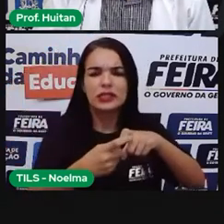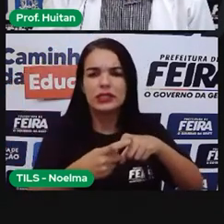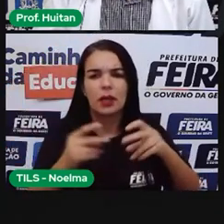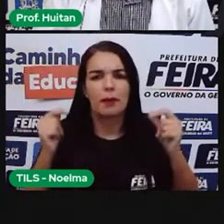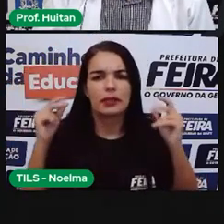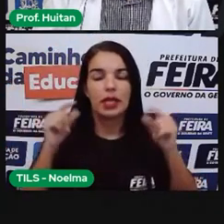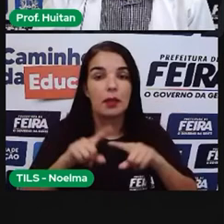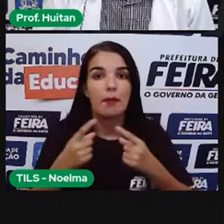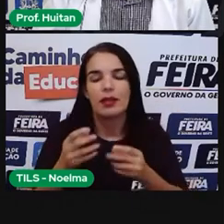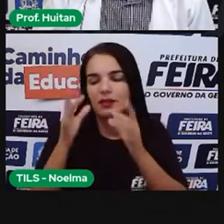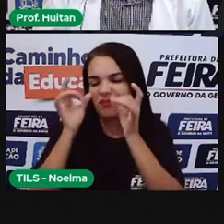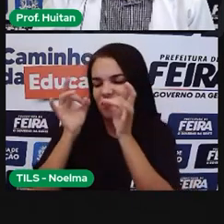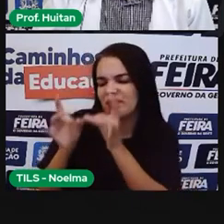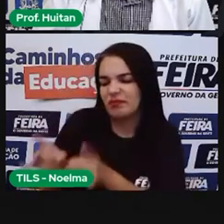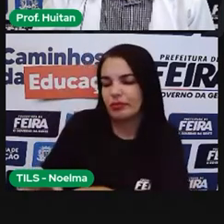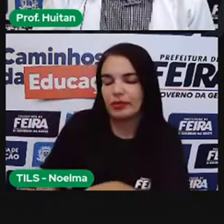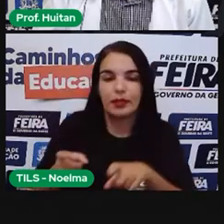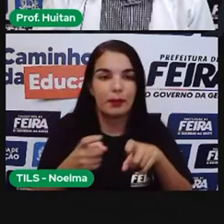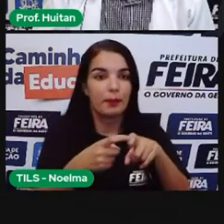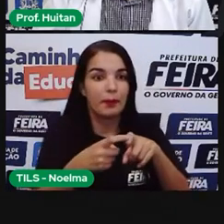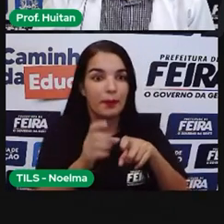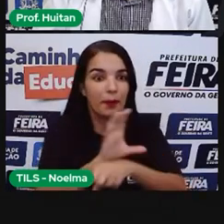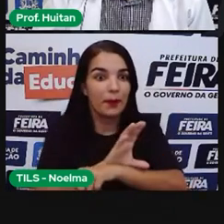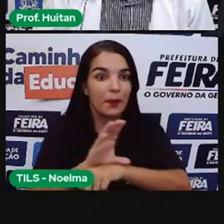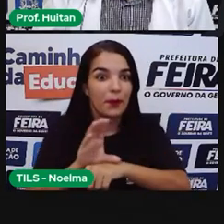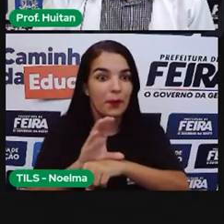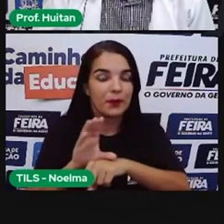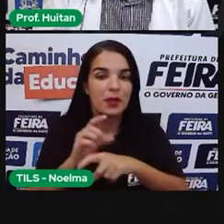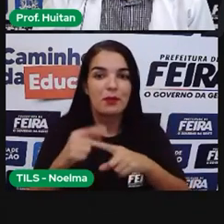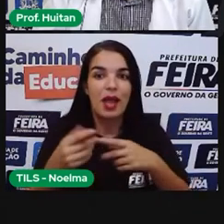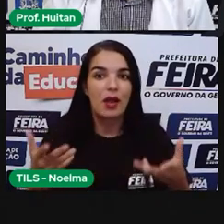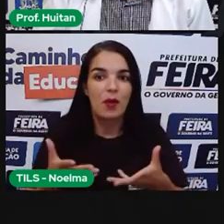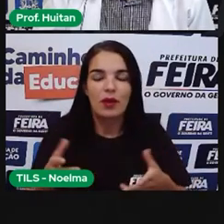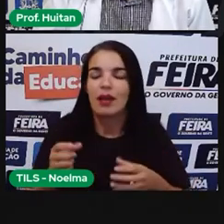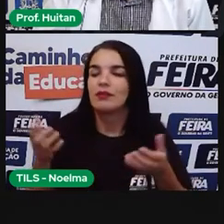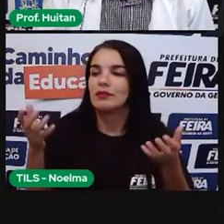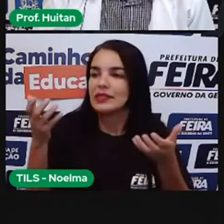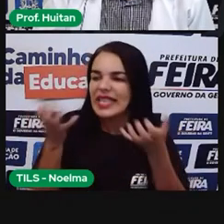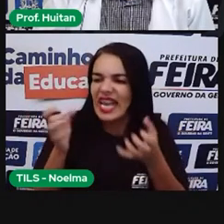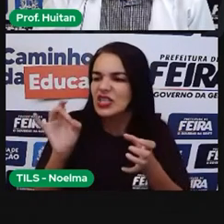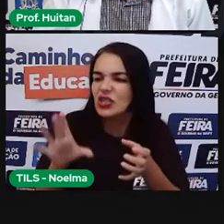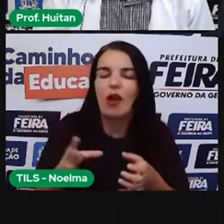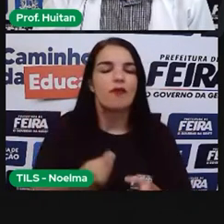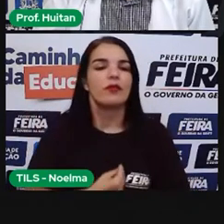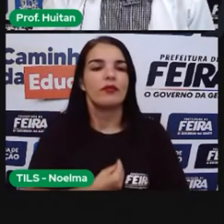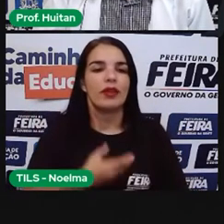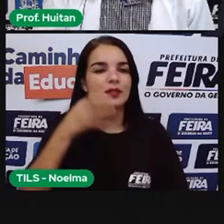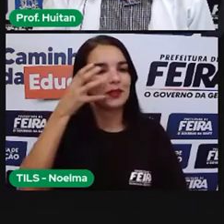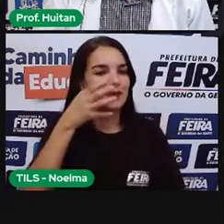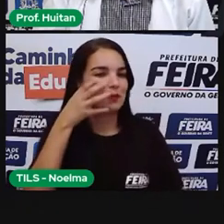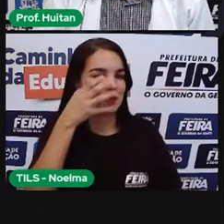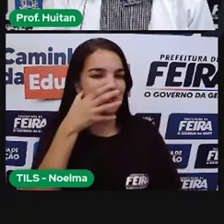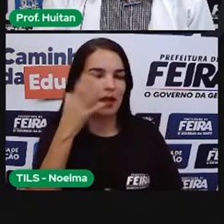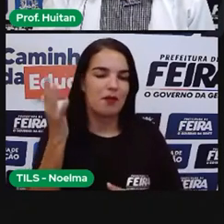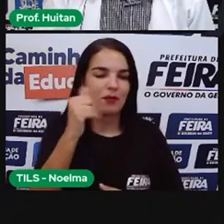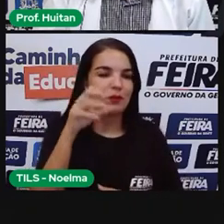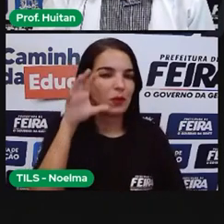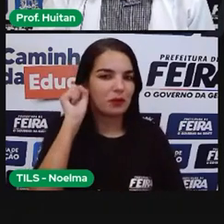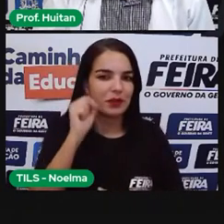paixão à música. E é uma grande cantora, compositora, intérprete brasileira. Então, vamos